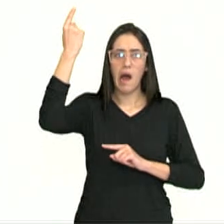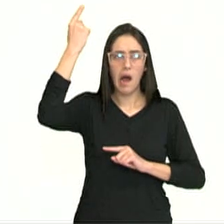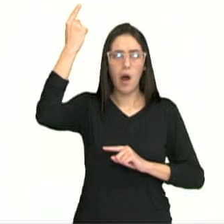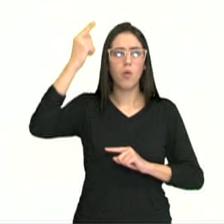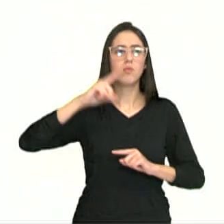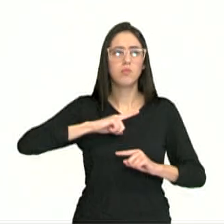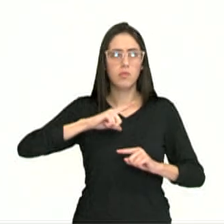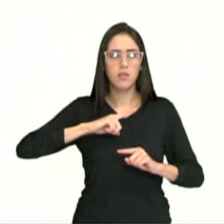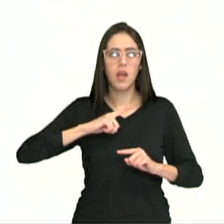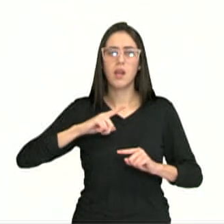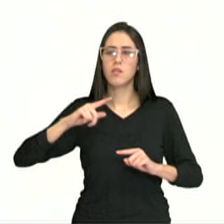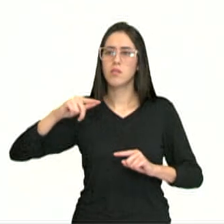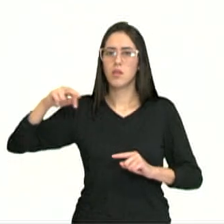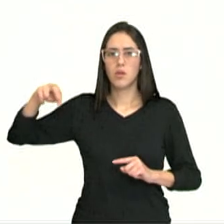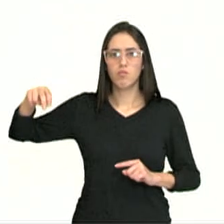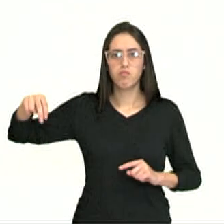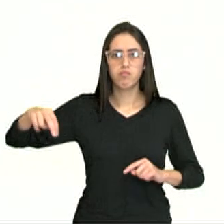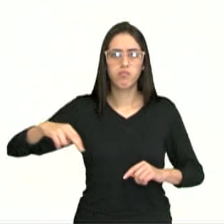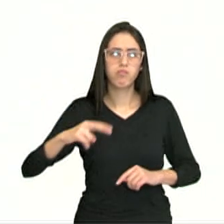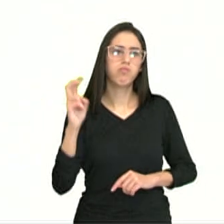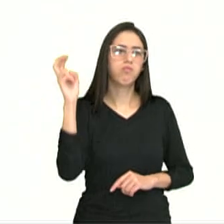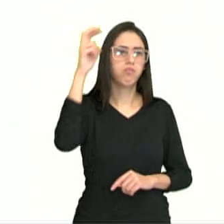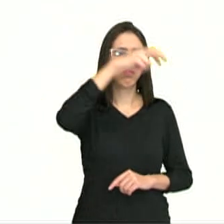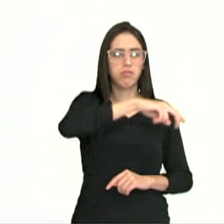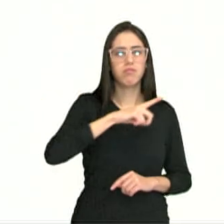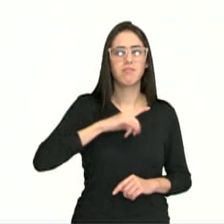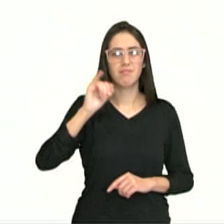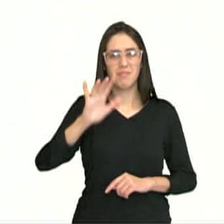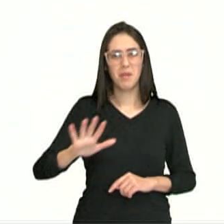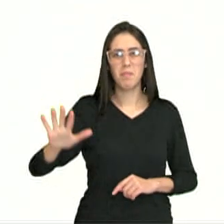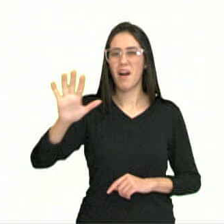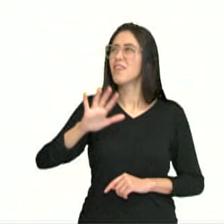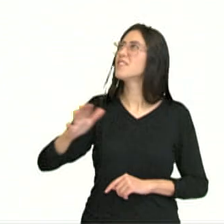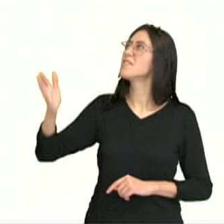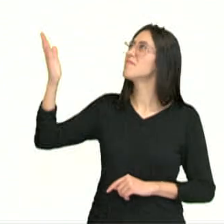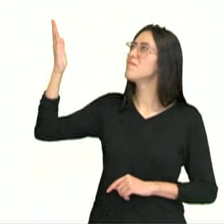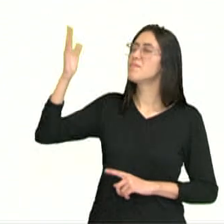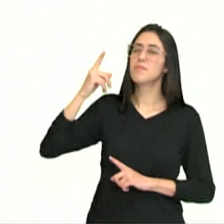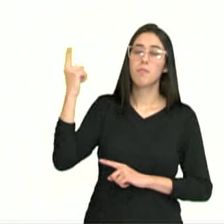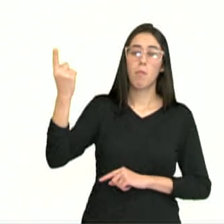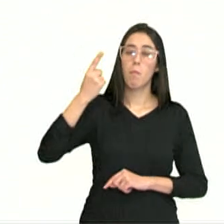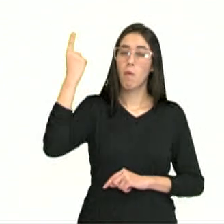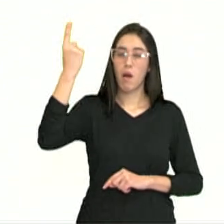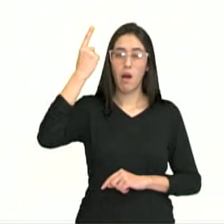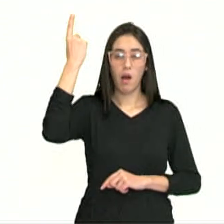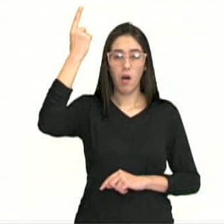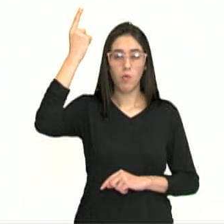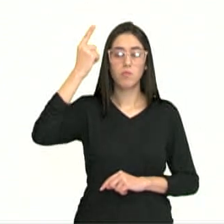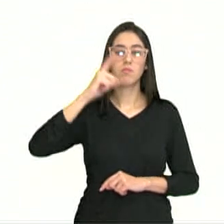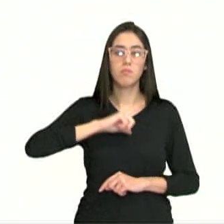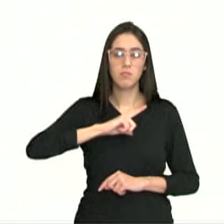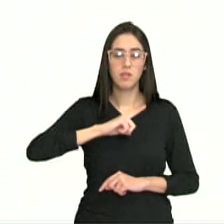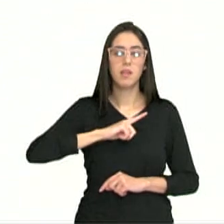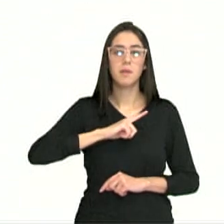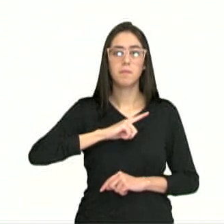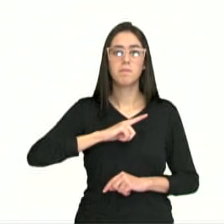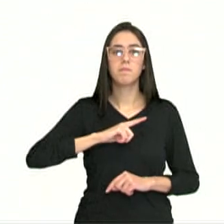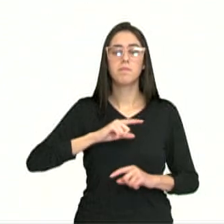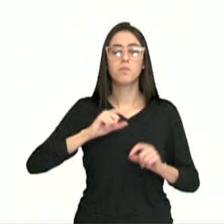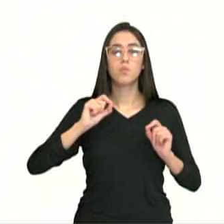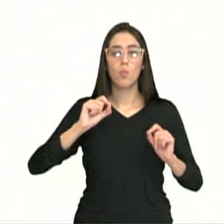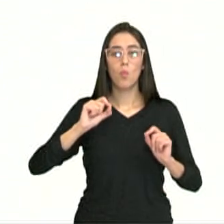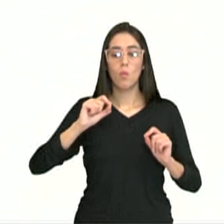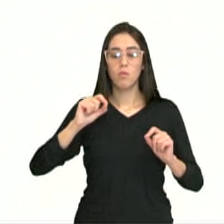conseguimos observar pela animação aqui, o salto é dado de um lugar muito alto, né? A queda, para